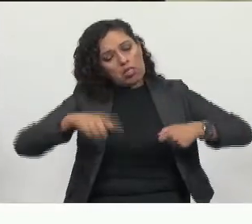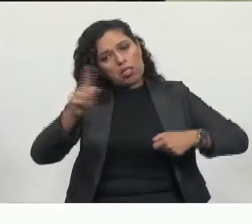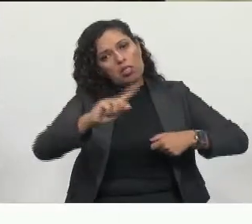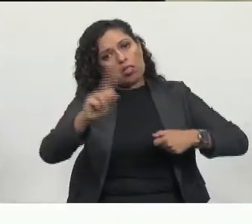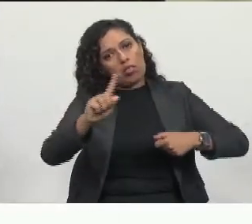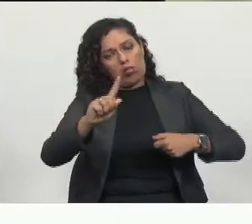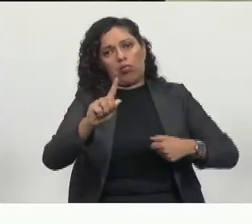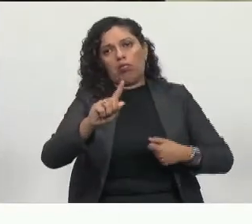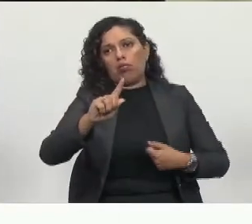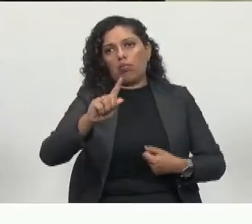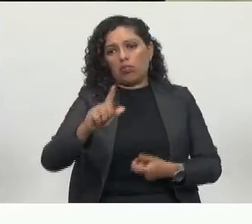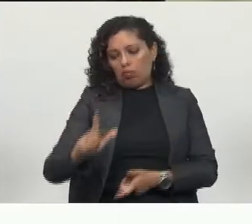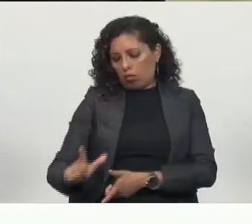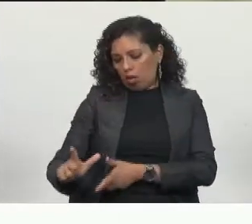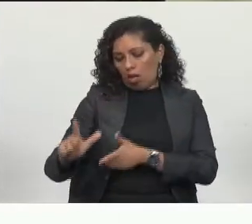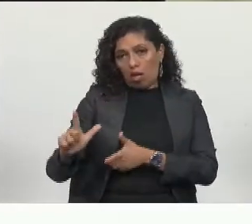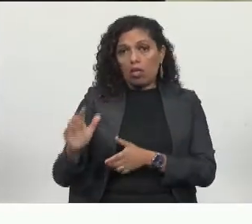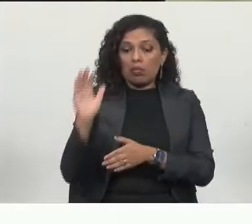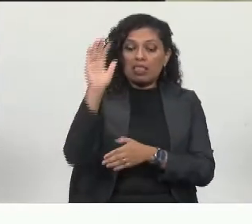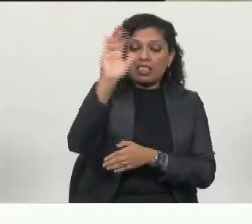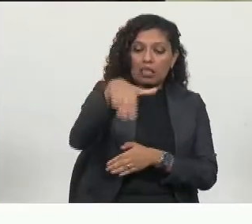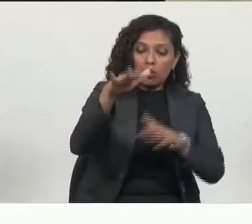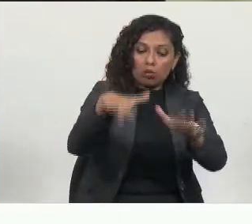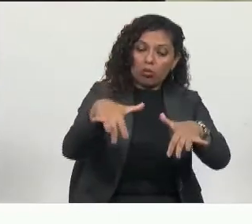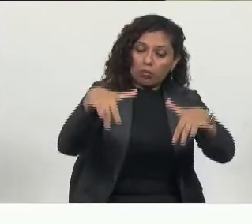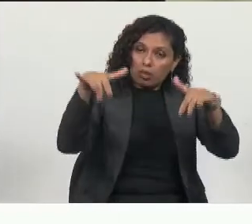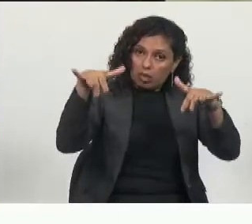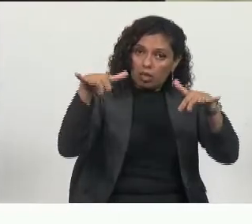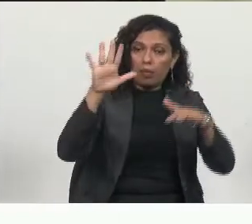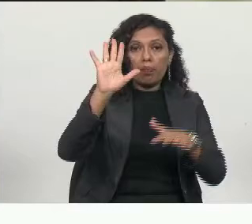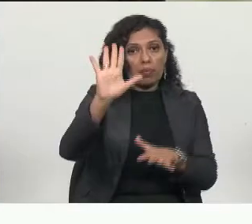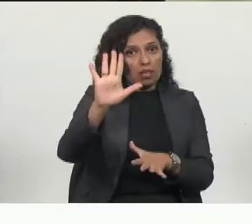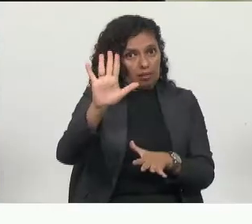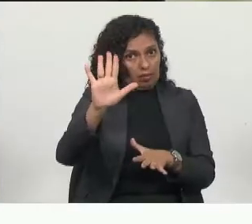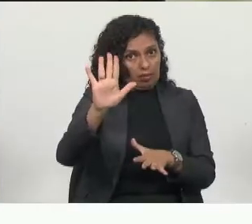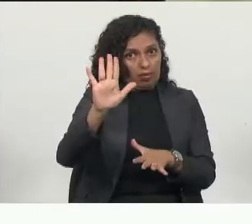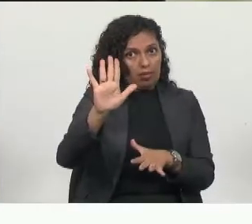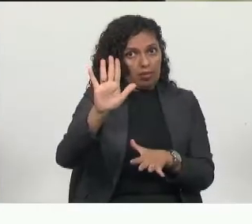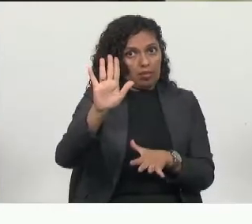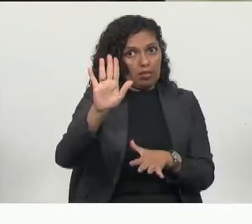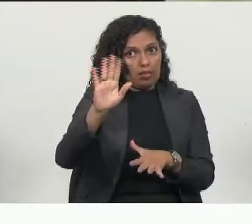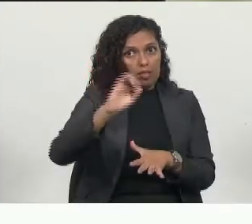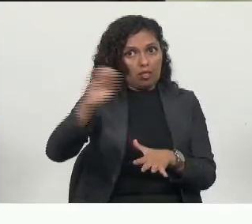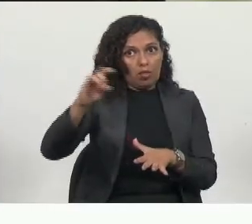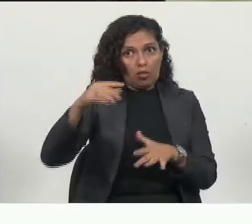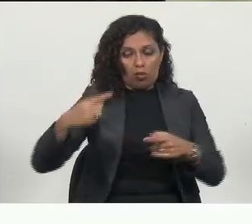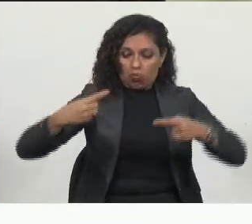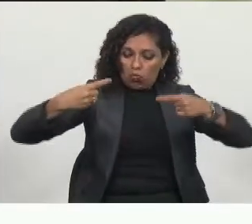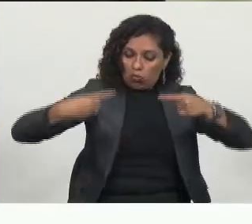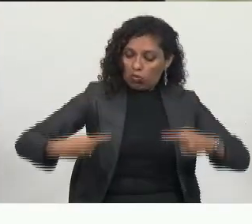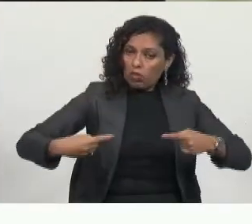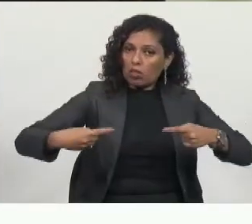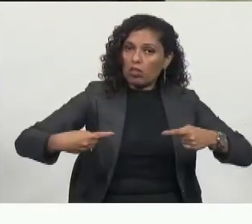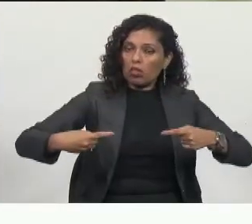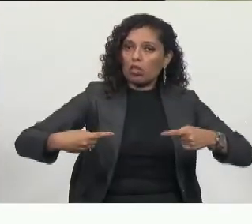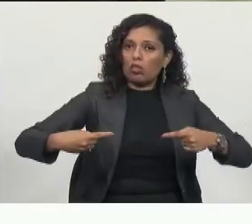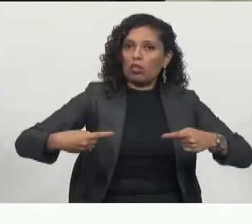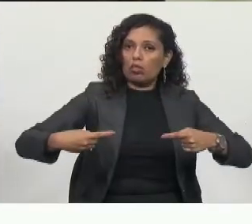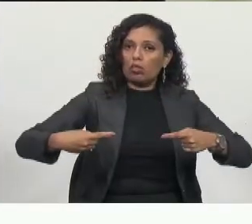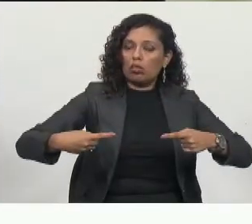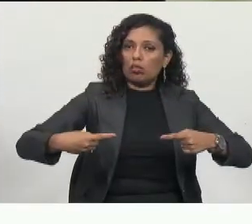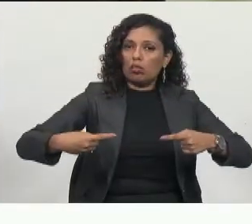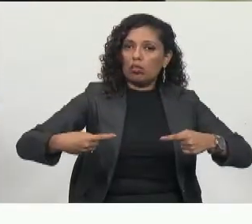termos a arma dentro do plenário. Agora, a partir do momento que nós enfrentamos uma realidade